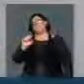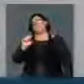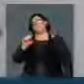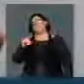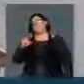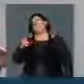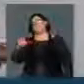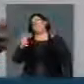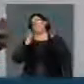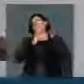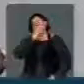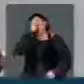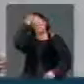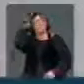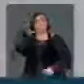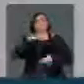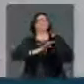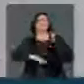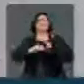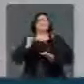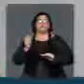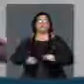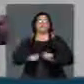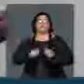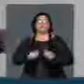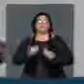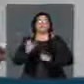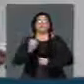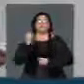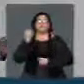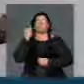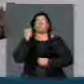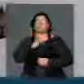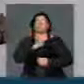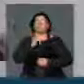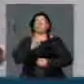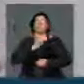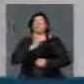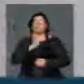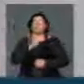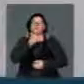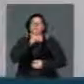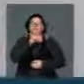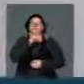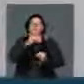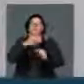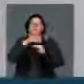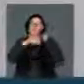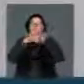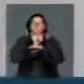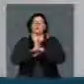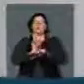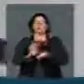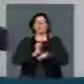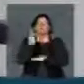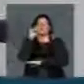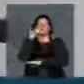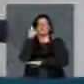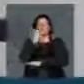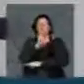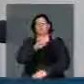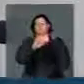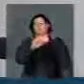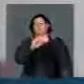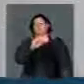os números relevantes para o cooperativismo e da importância para o crescimento do nosso Estado do Rio Grande do Sul. Vieira da